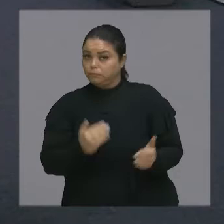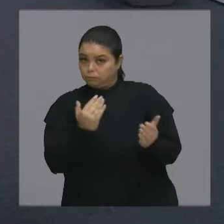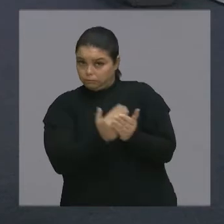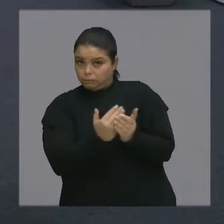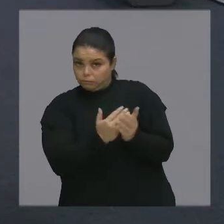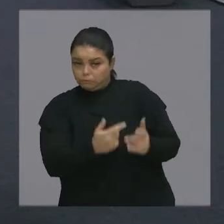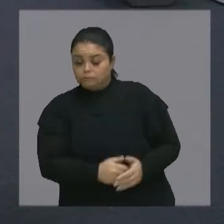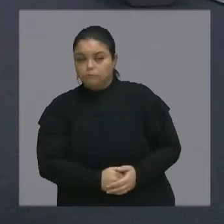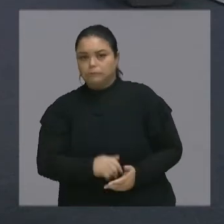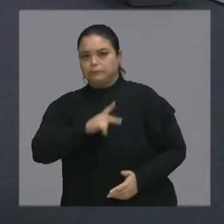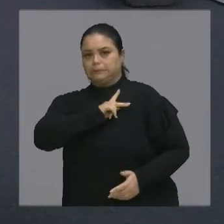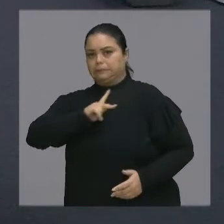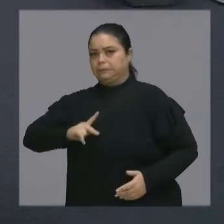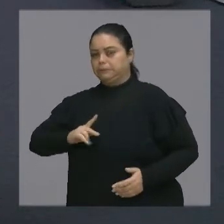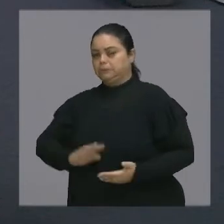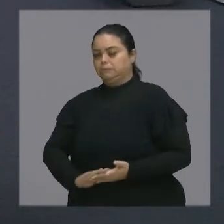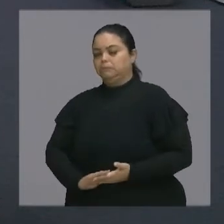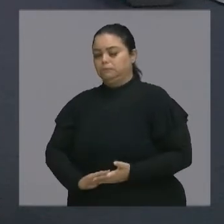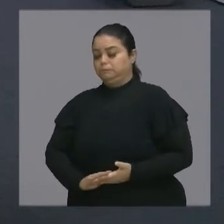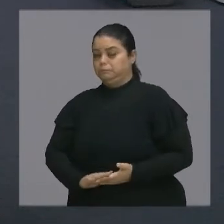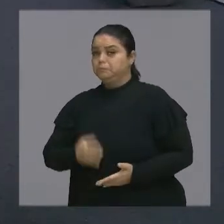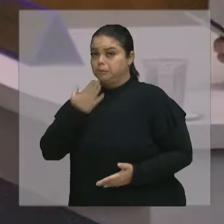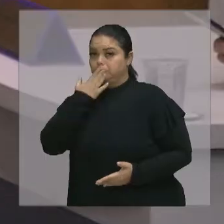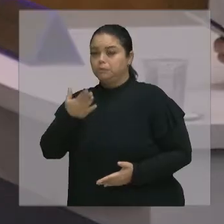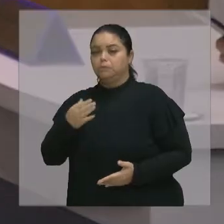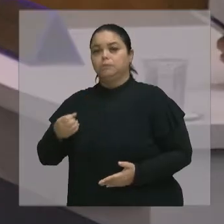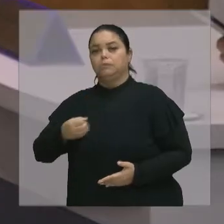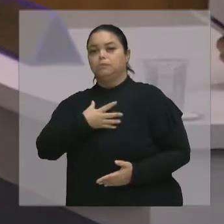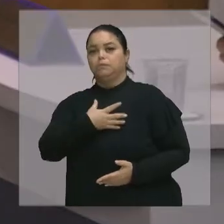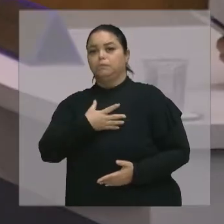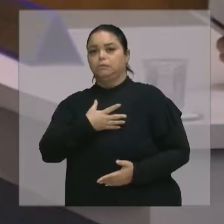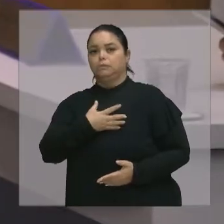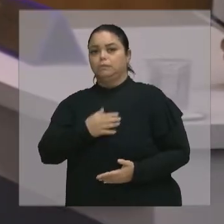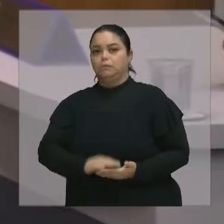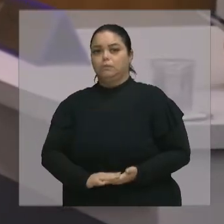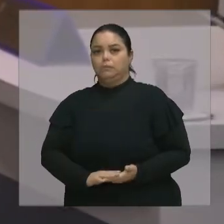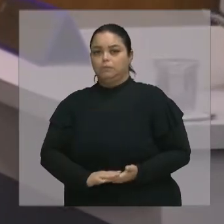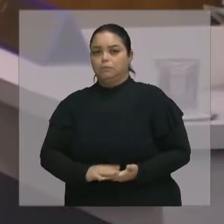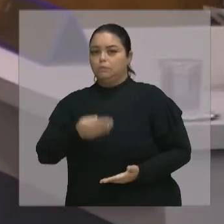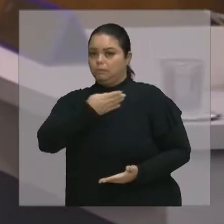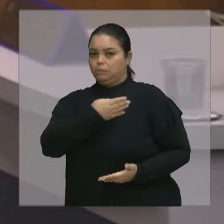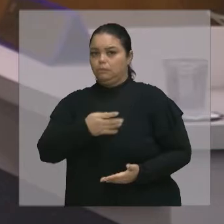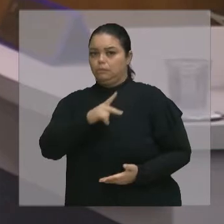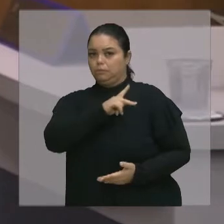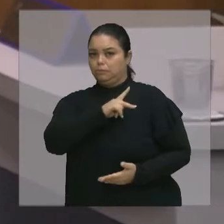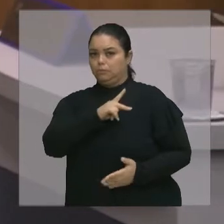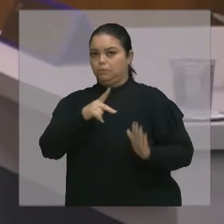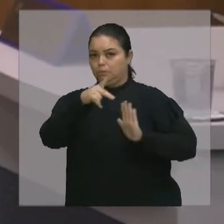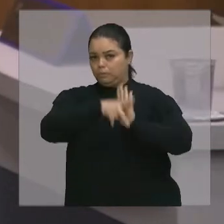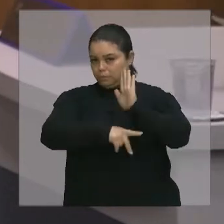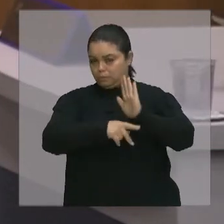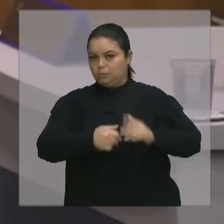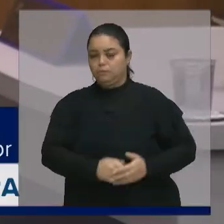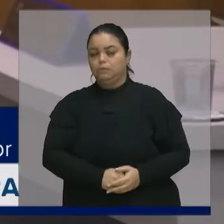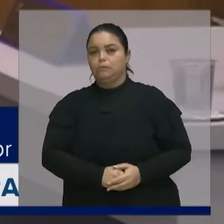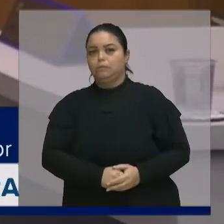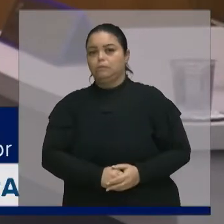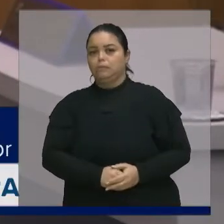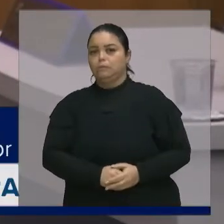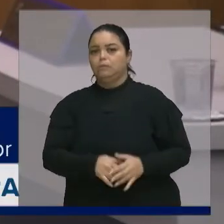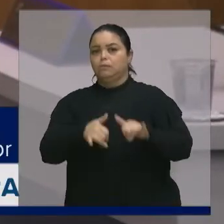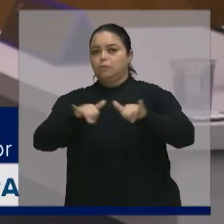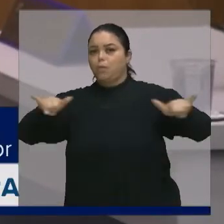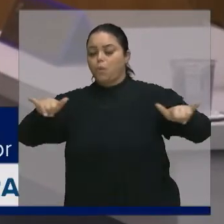Senhor presidente, só queria pedir aos 9 vereadores que votem favorável a esse projeto de lei da fonte de energia,